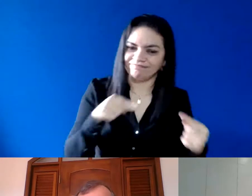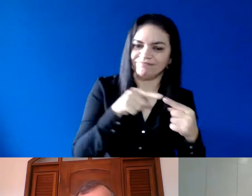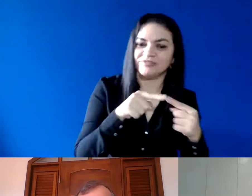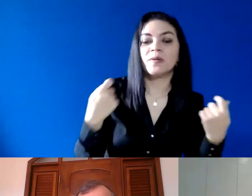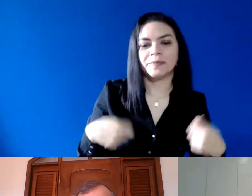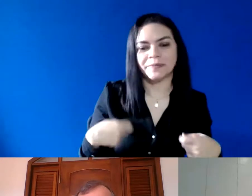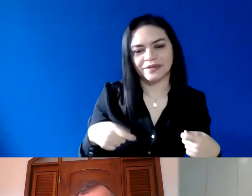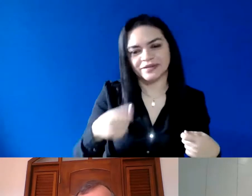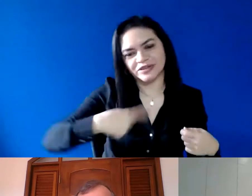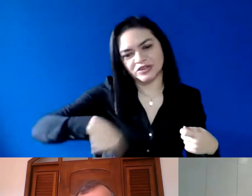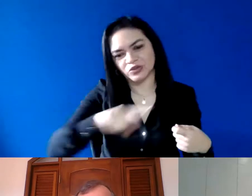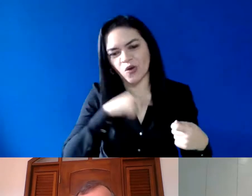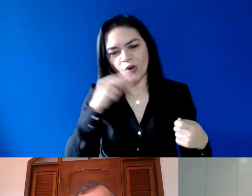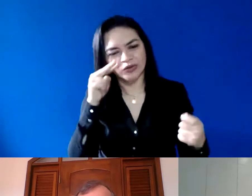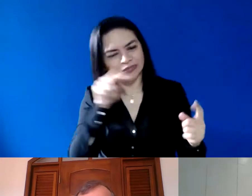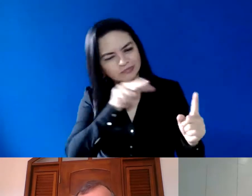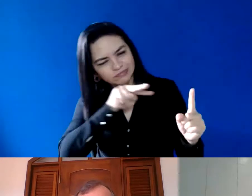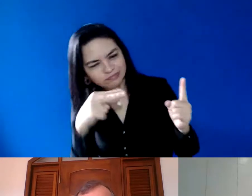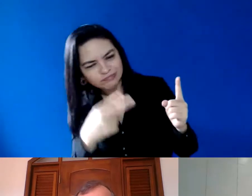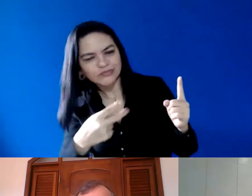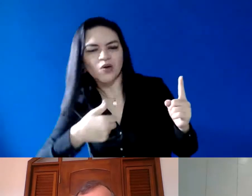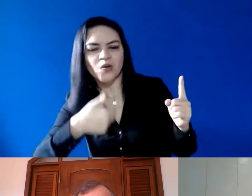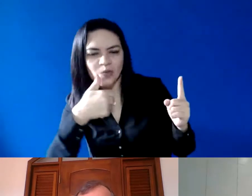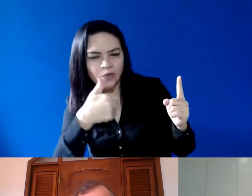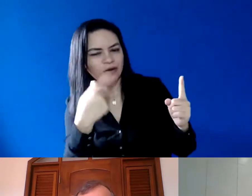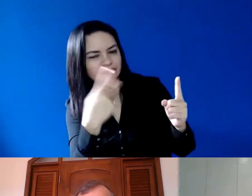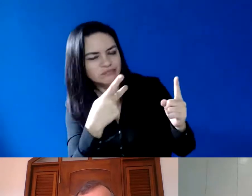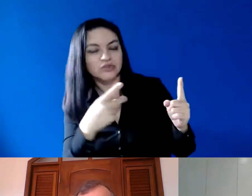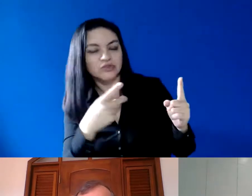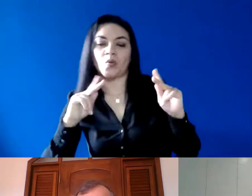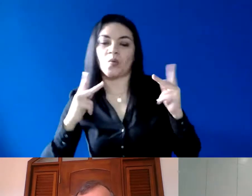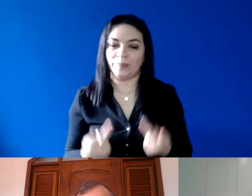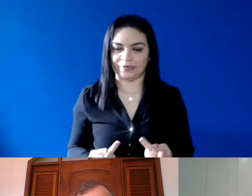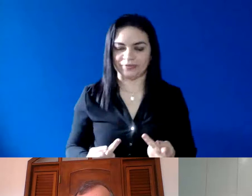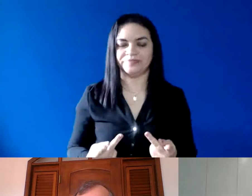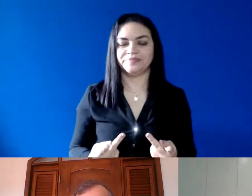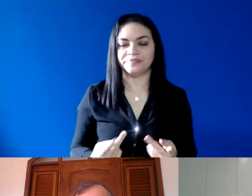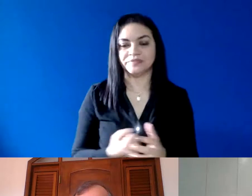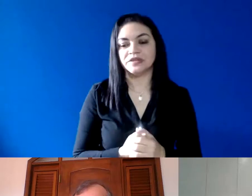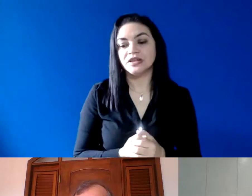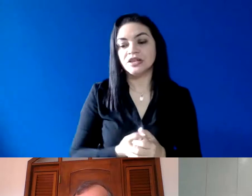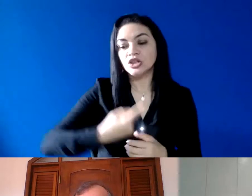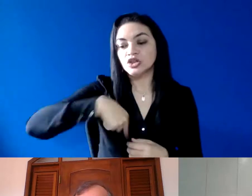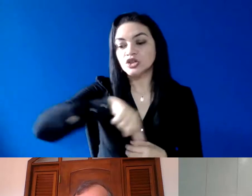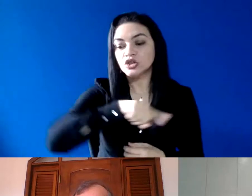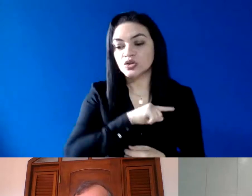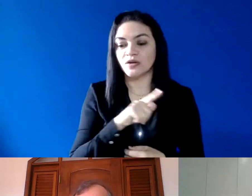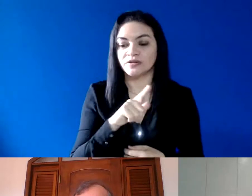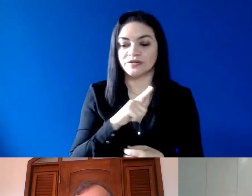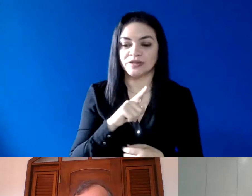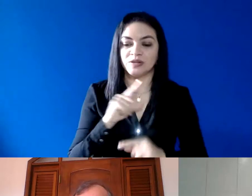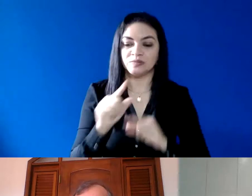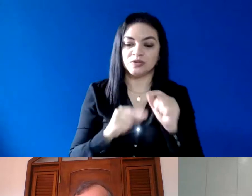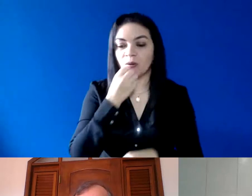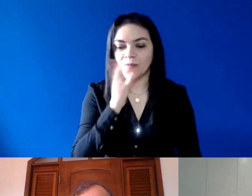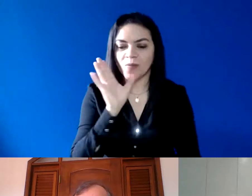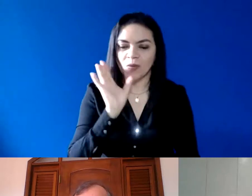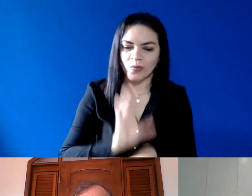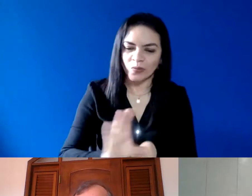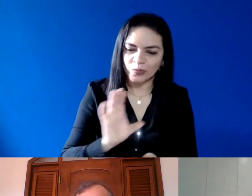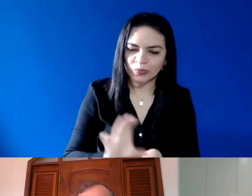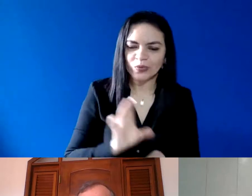precisam do nosso olhar qualificado, do nosso olhar humanizado. Então, que a gente tenha um bom